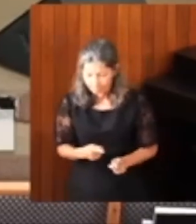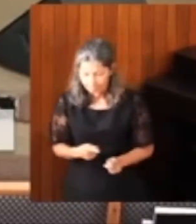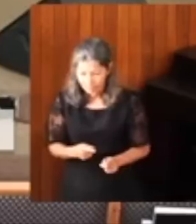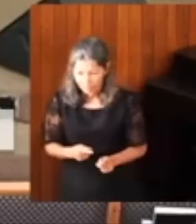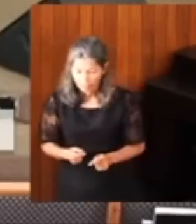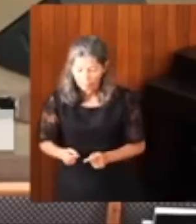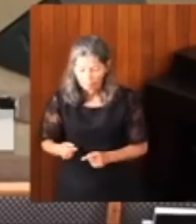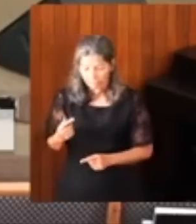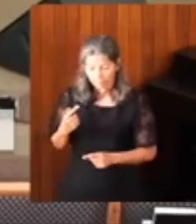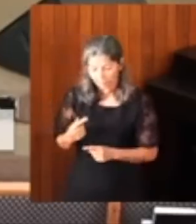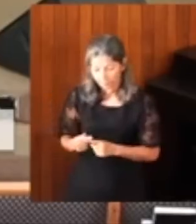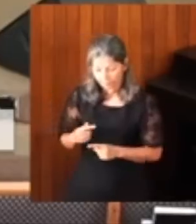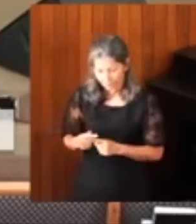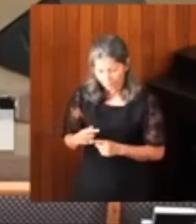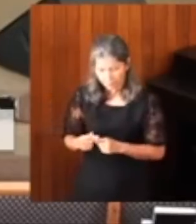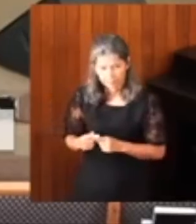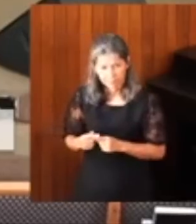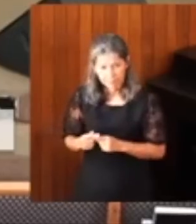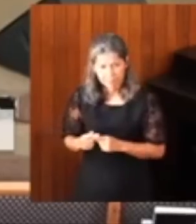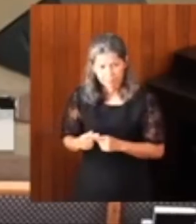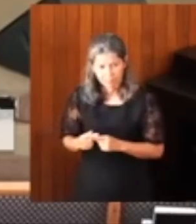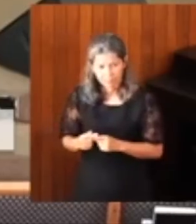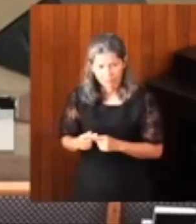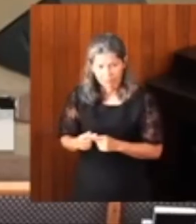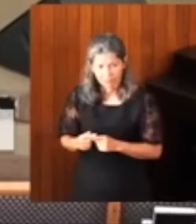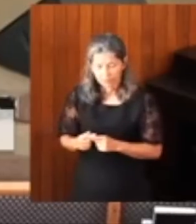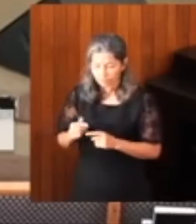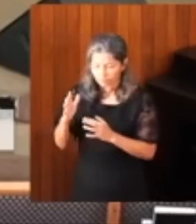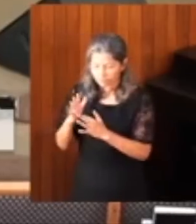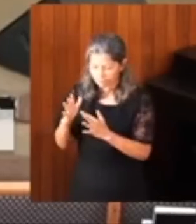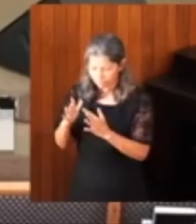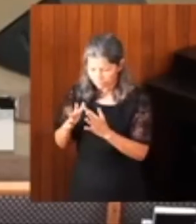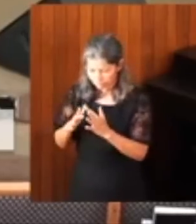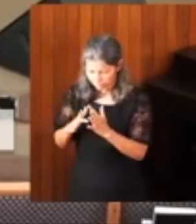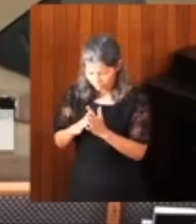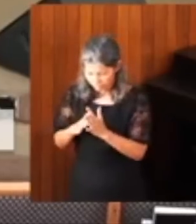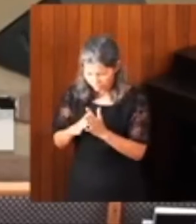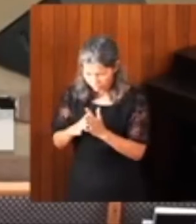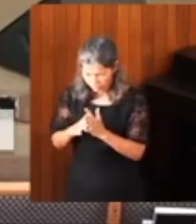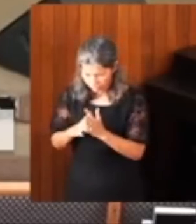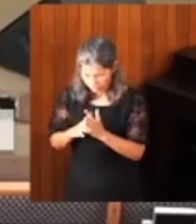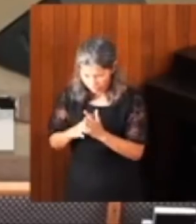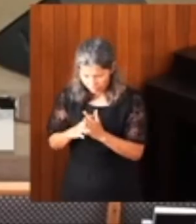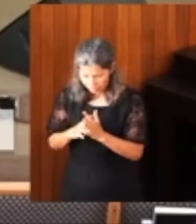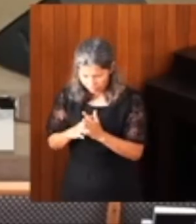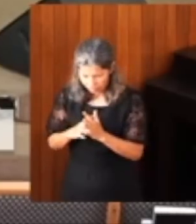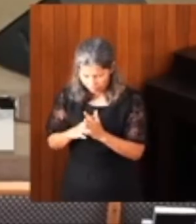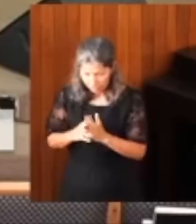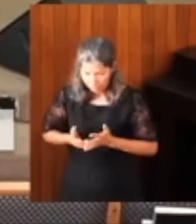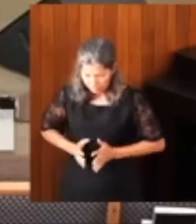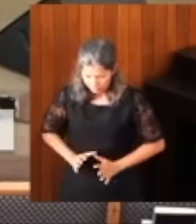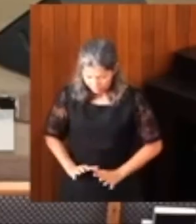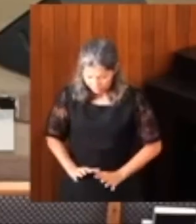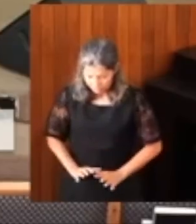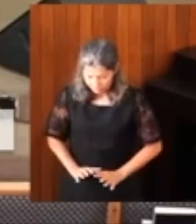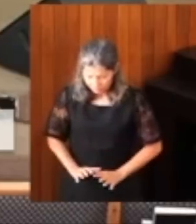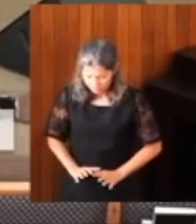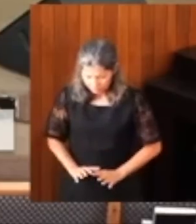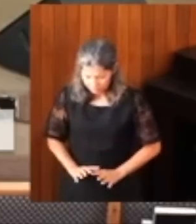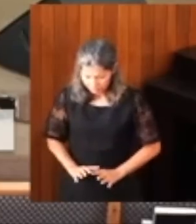a 17. 13 a 17. Quando o dragão viu que tinha sido atirado para a